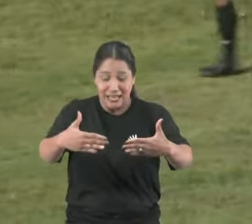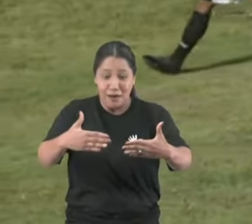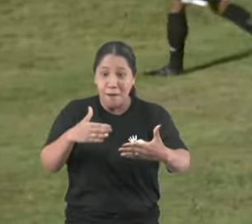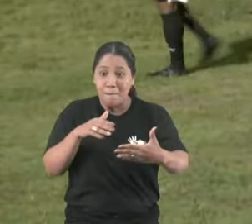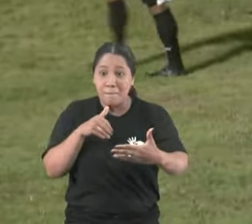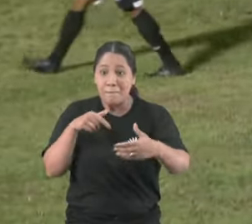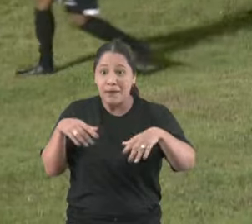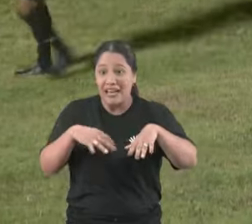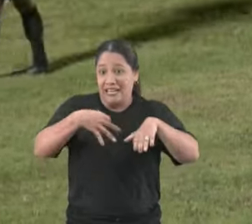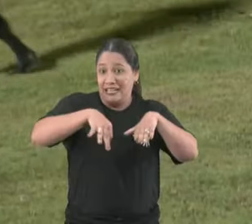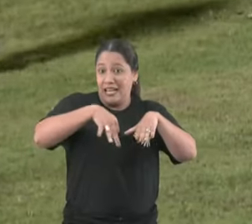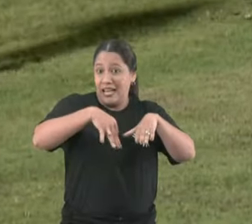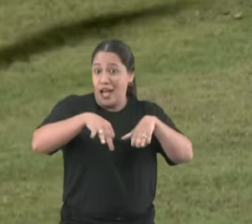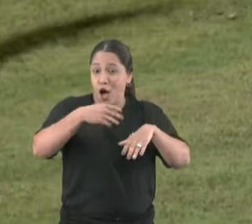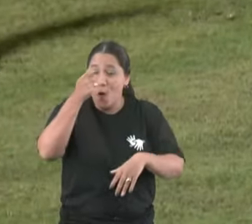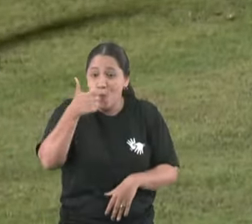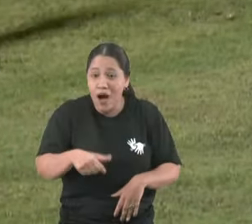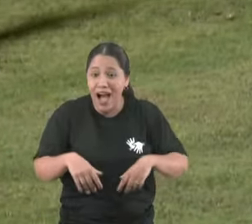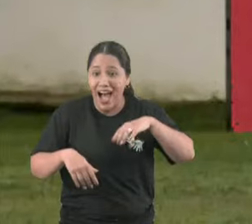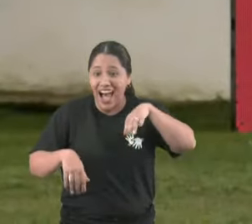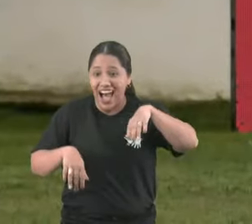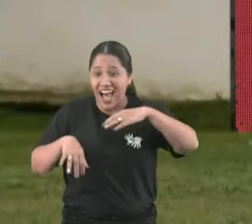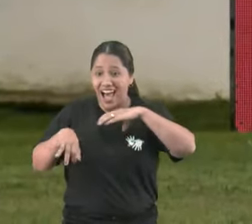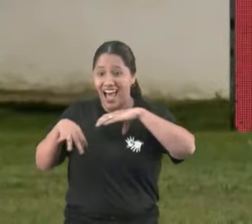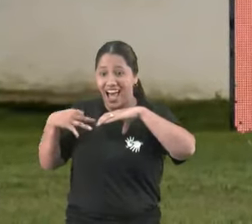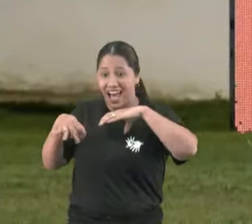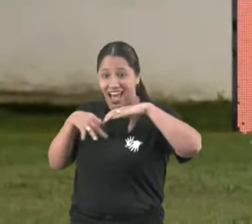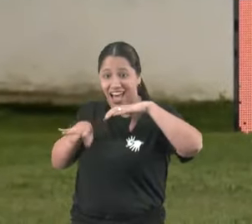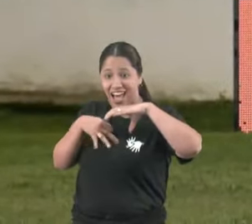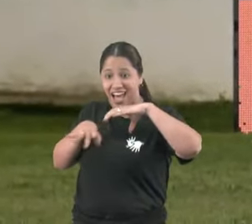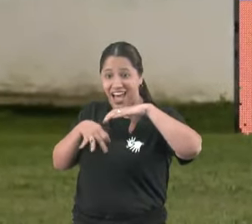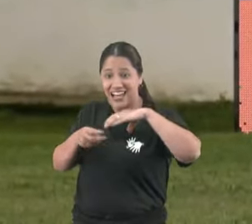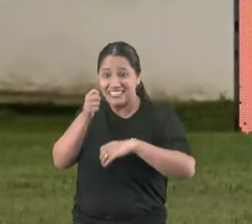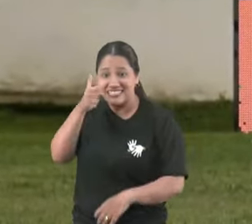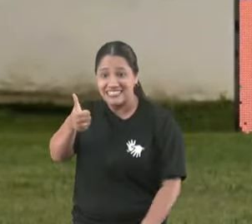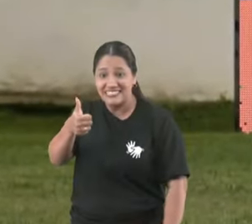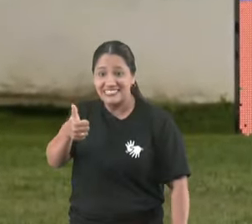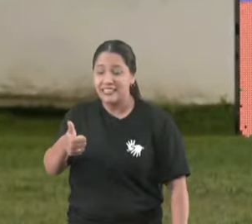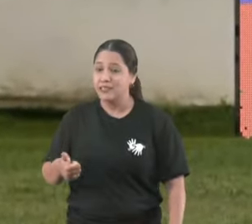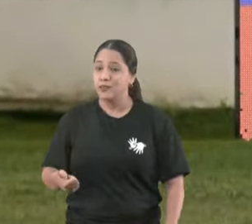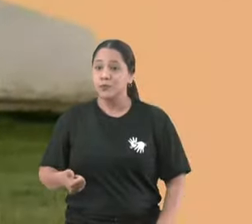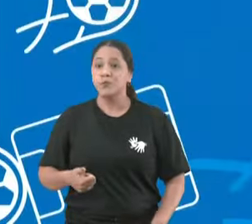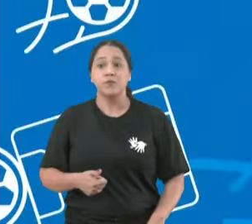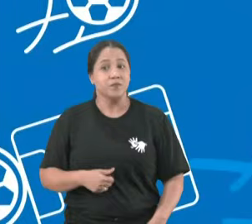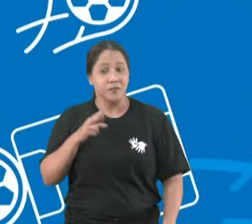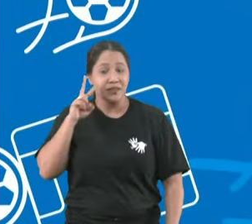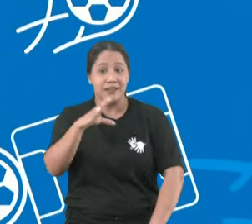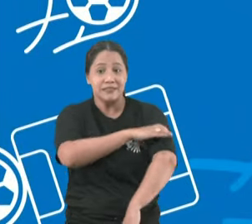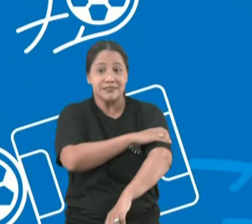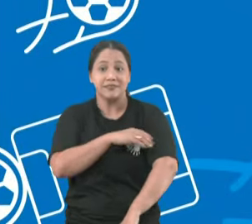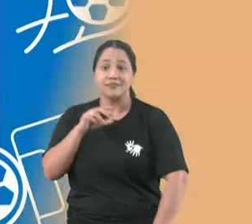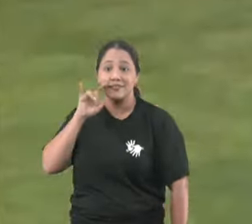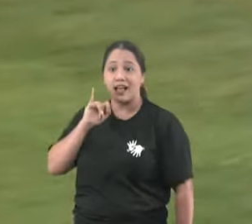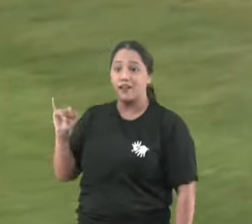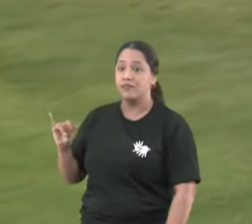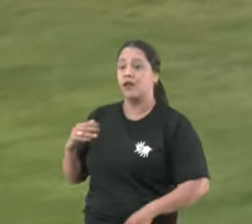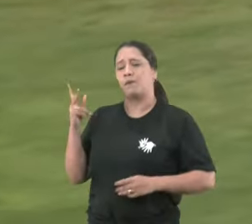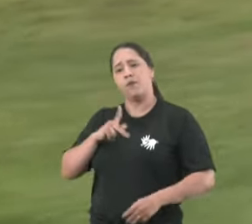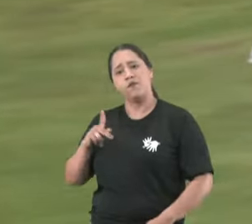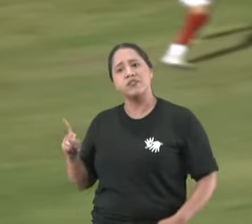Didira. Num erro de saída do Galo. E o Didira olha para o Wagner e diz,